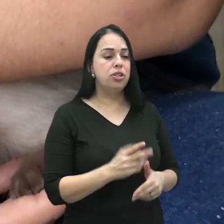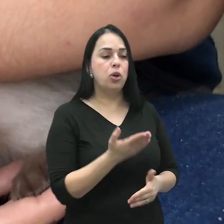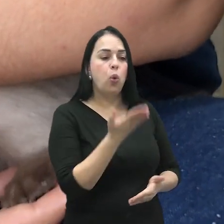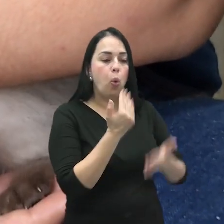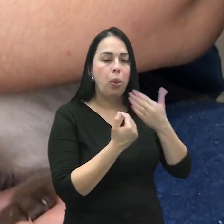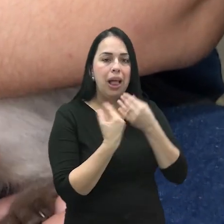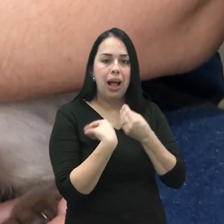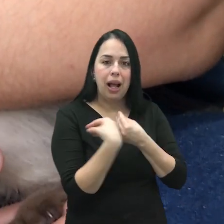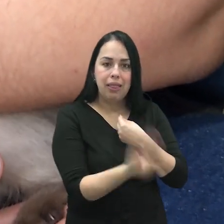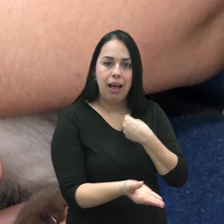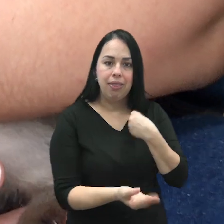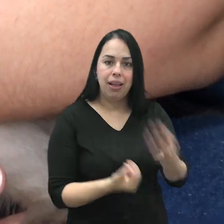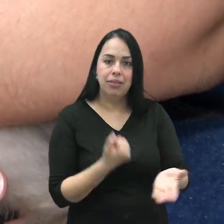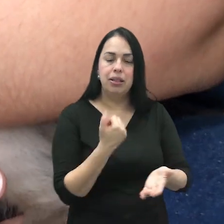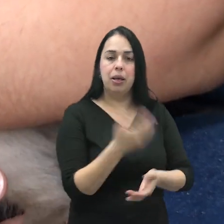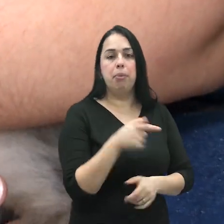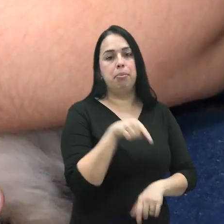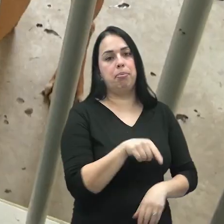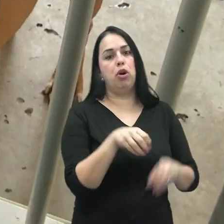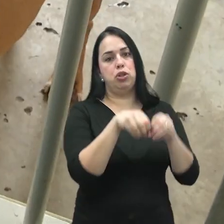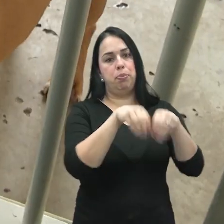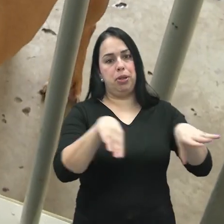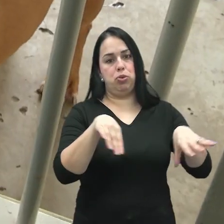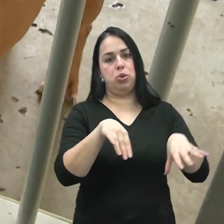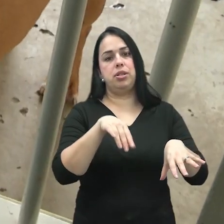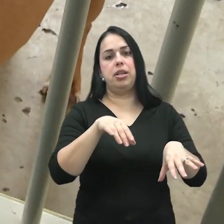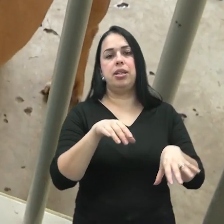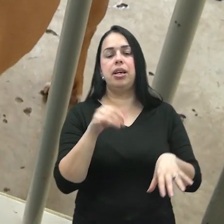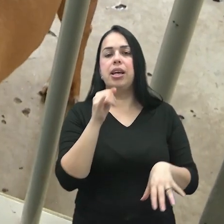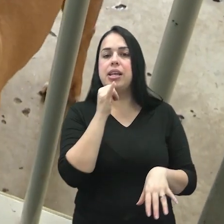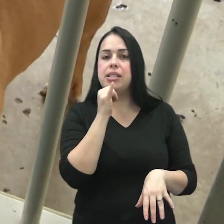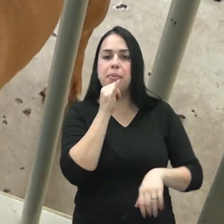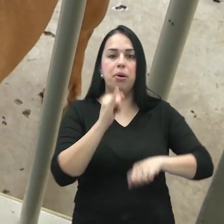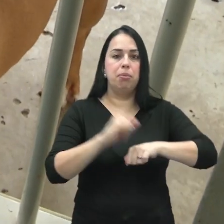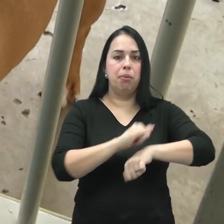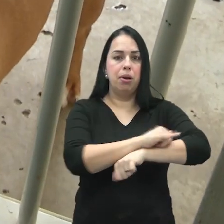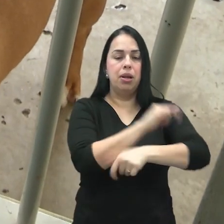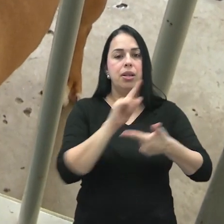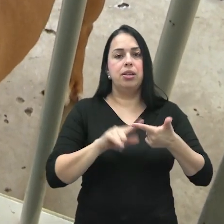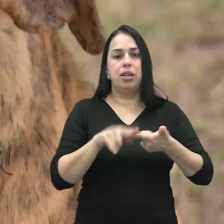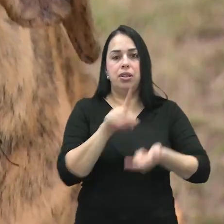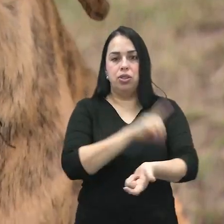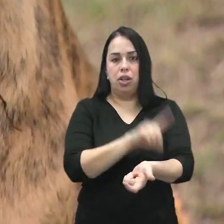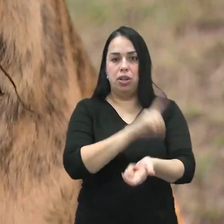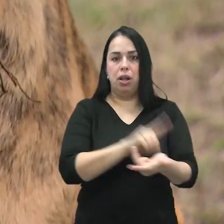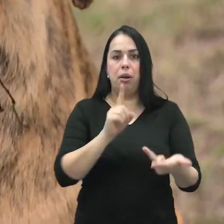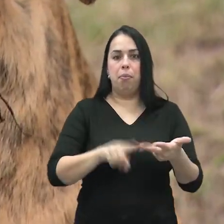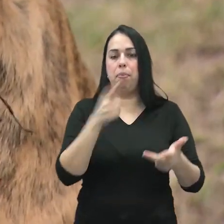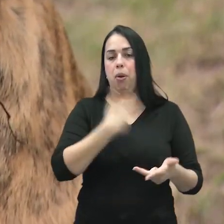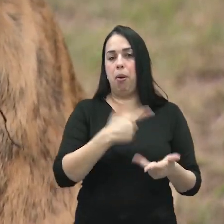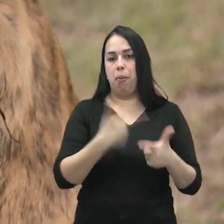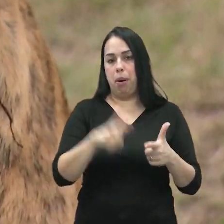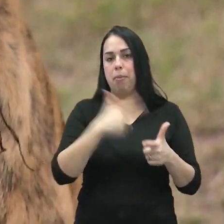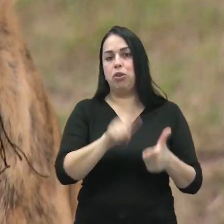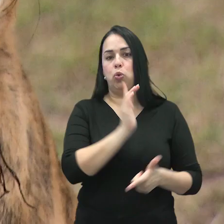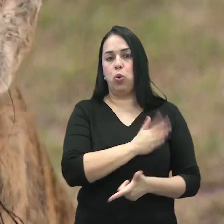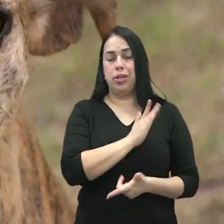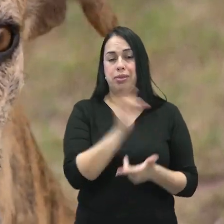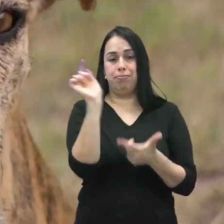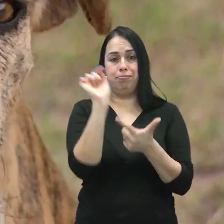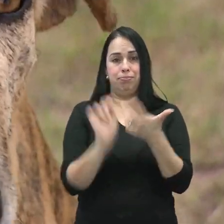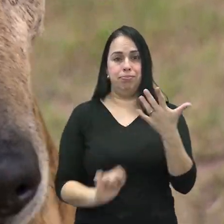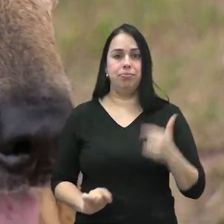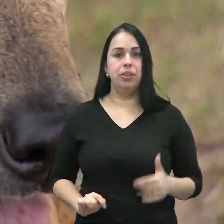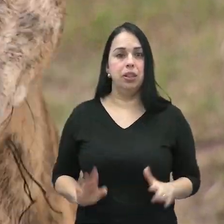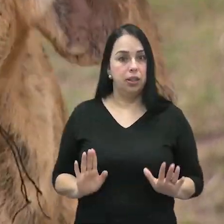isso, alimentá-los com comida caseira pode causar malefícios como obesidade, diabetes, problemas cardíacos,